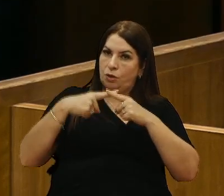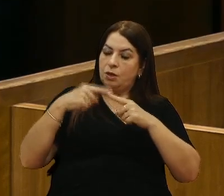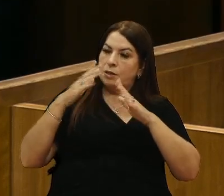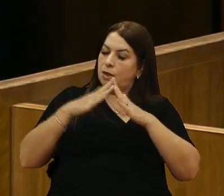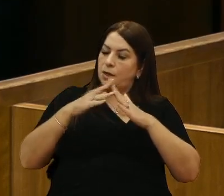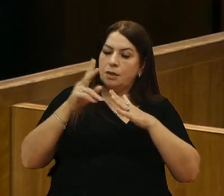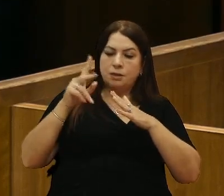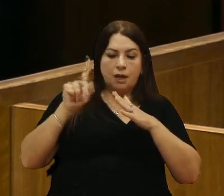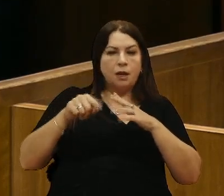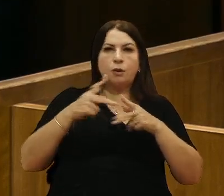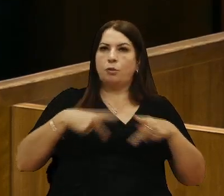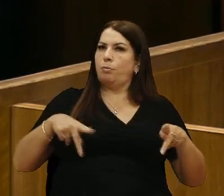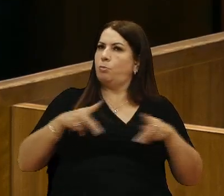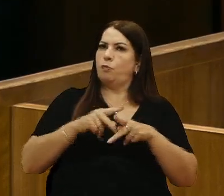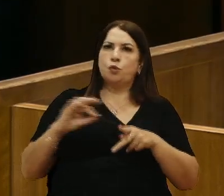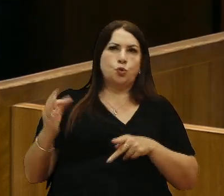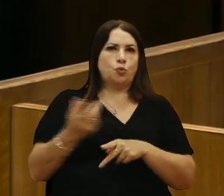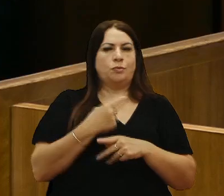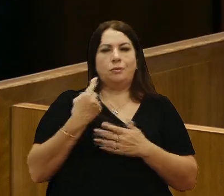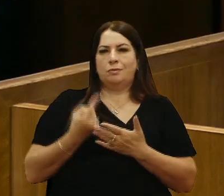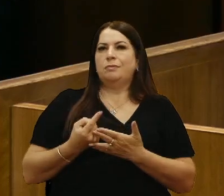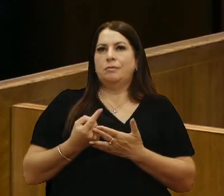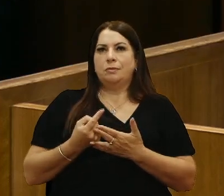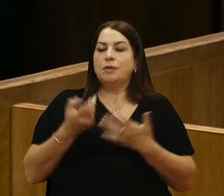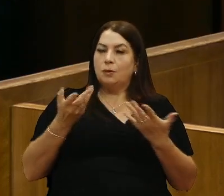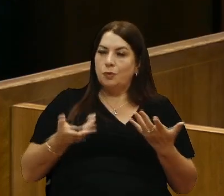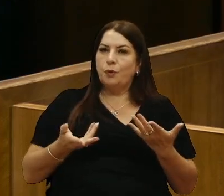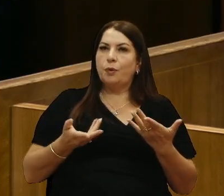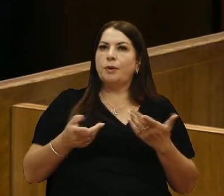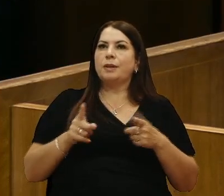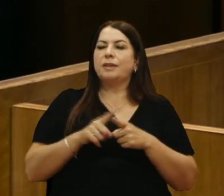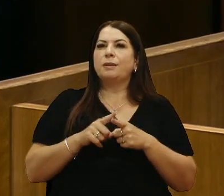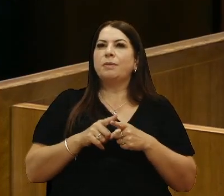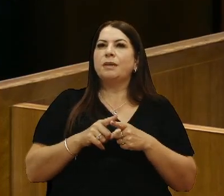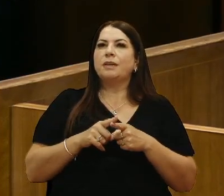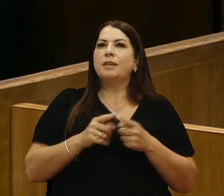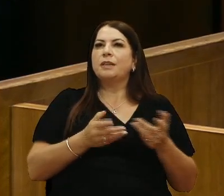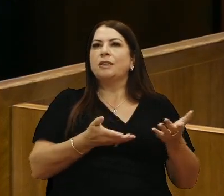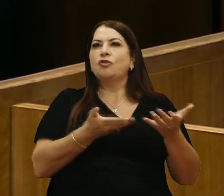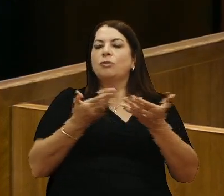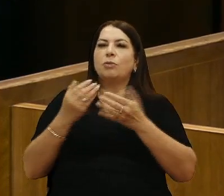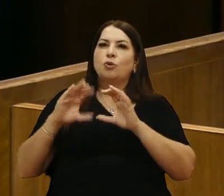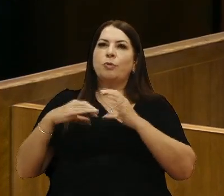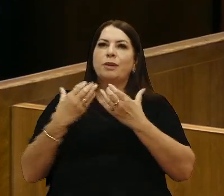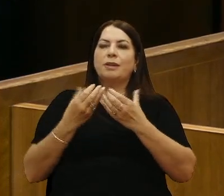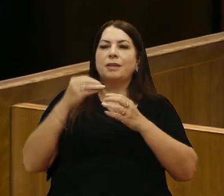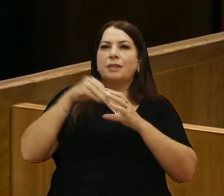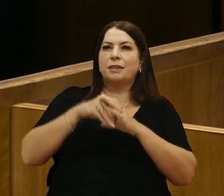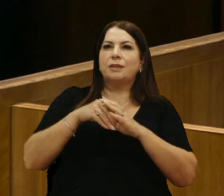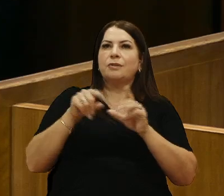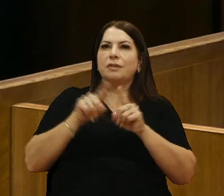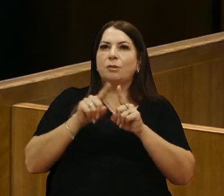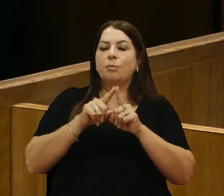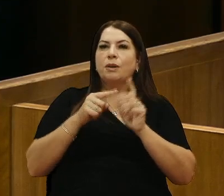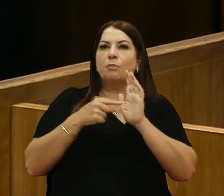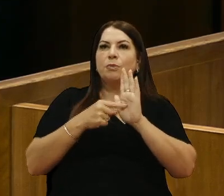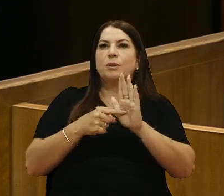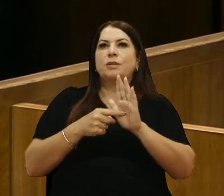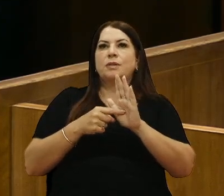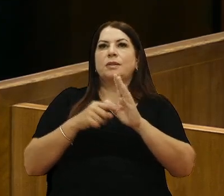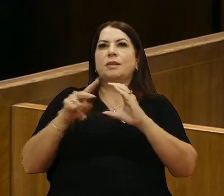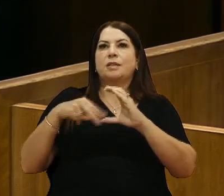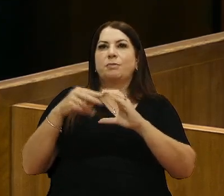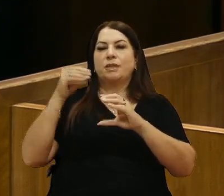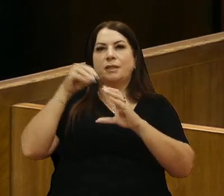é do povo, é de todos nós. E agora, além de recebermos a comunidade aqui dentro, estaremos levando a Câmara também